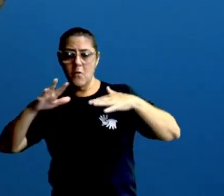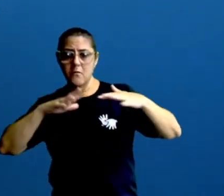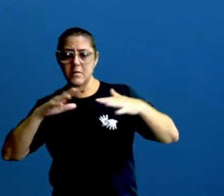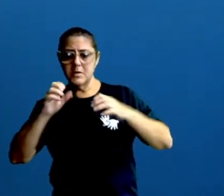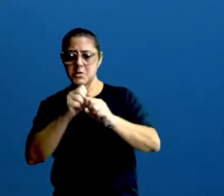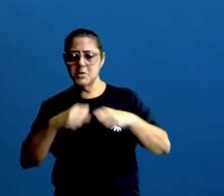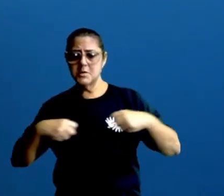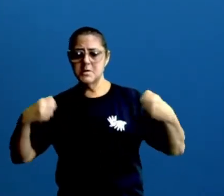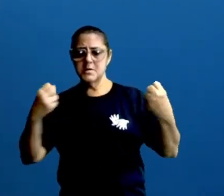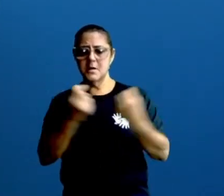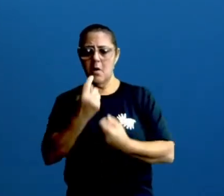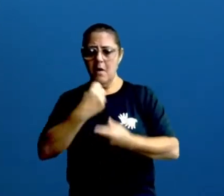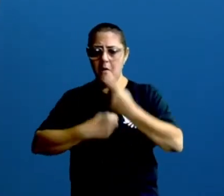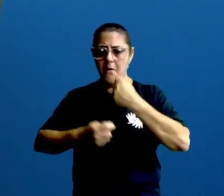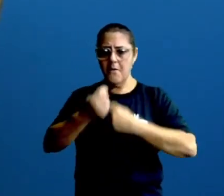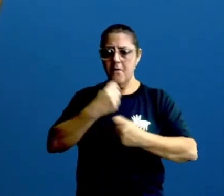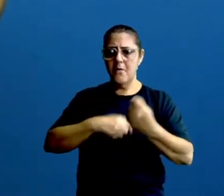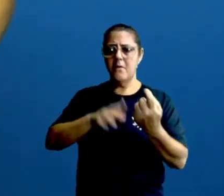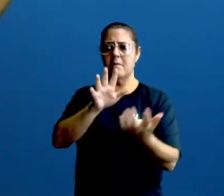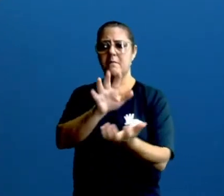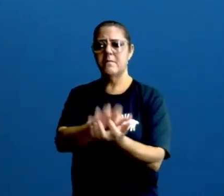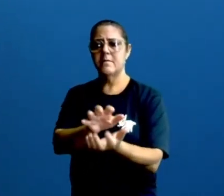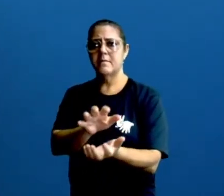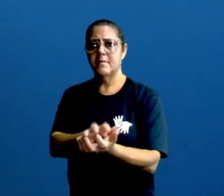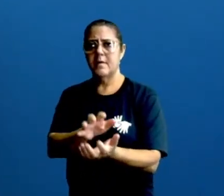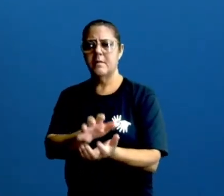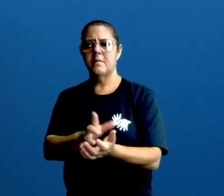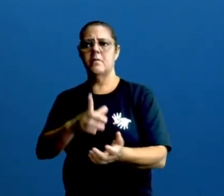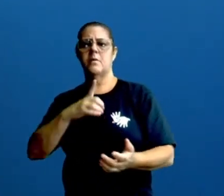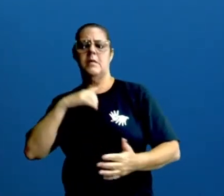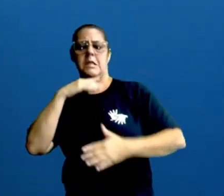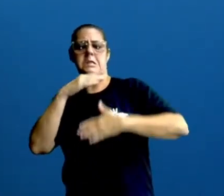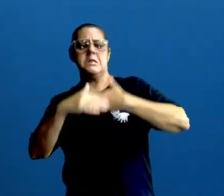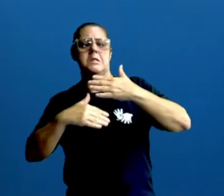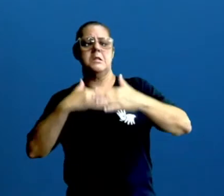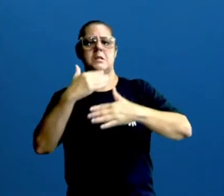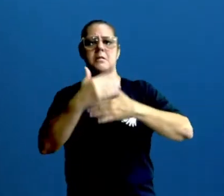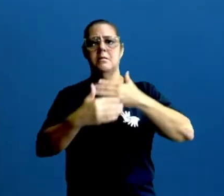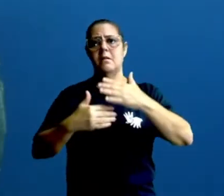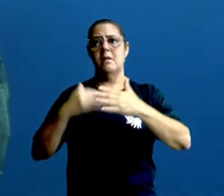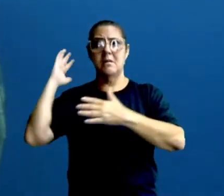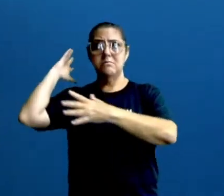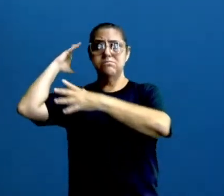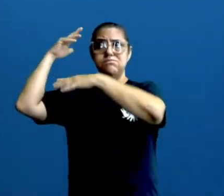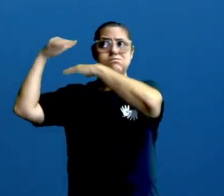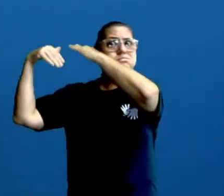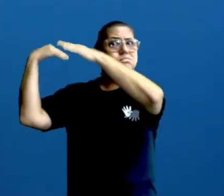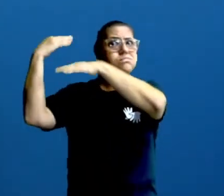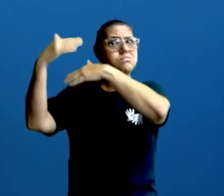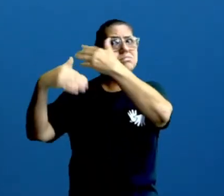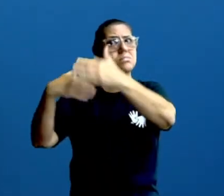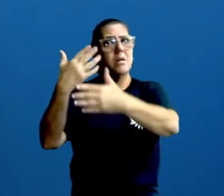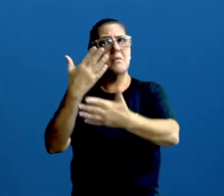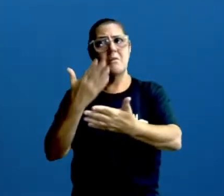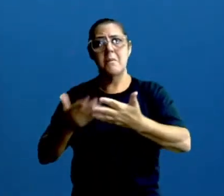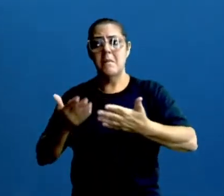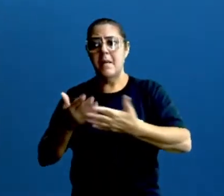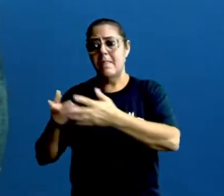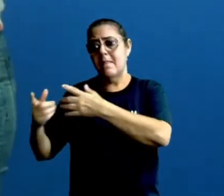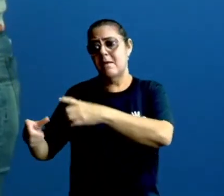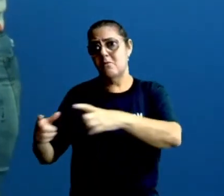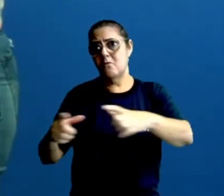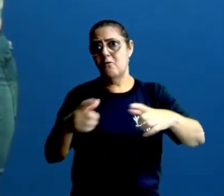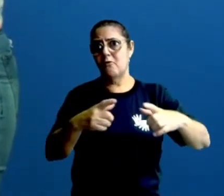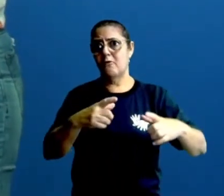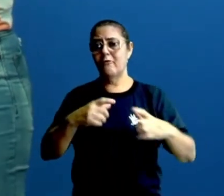movimentação social, econômica que Pernambuco desenvolve ao longo do tempo, Pernambuco foi perdendo território e a gente